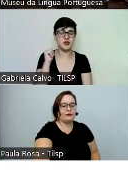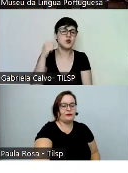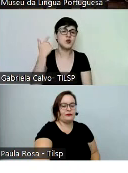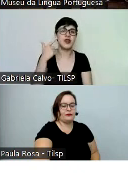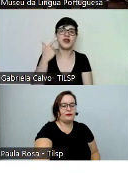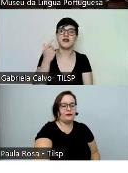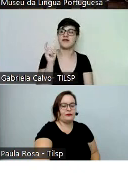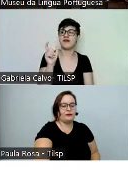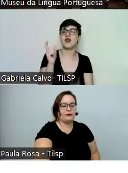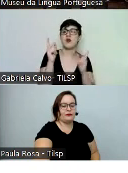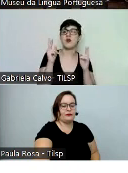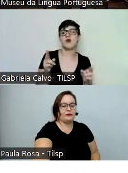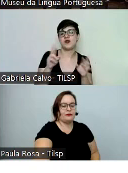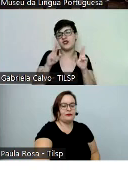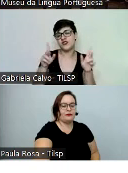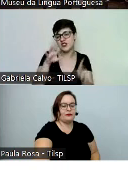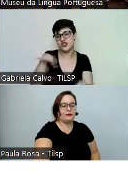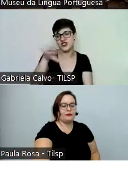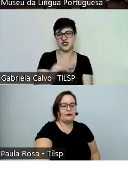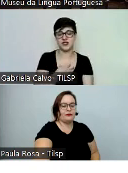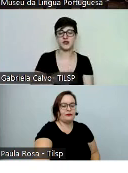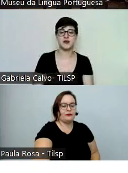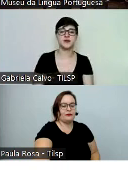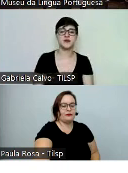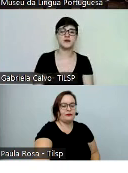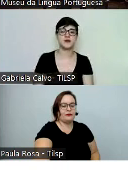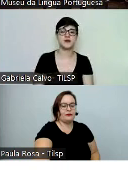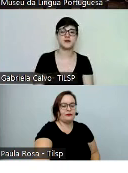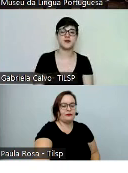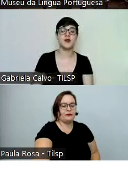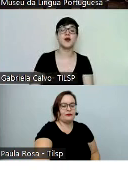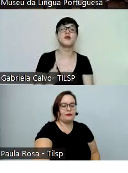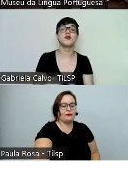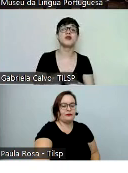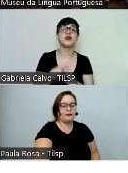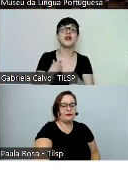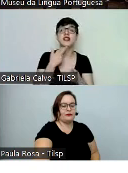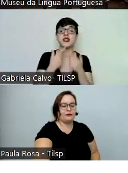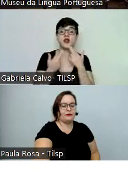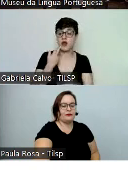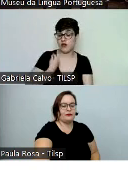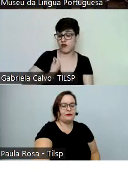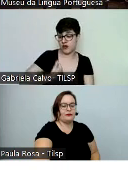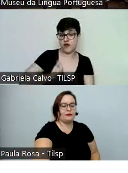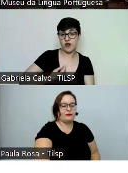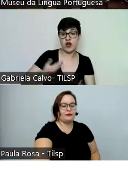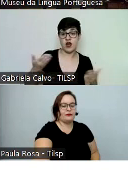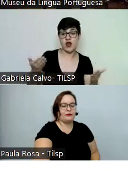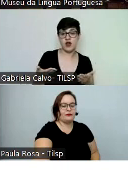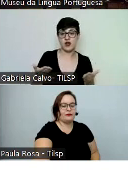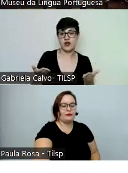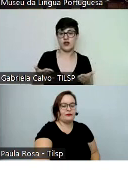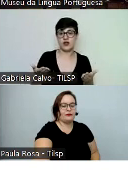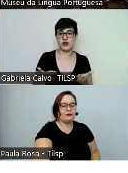cérebro palavras assim de novo são línguas vivas do presente que estão abraçando